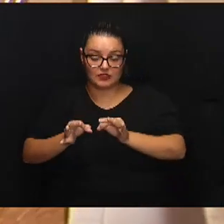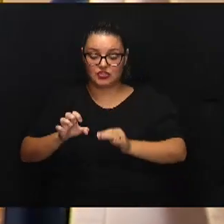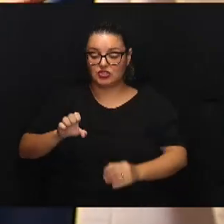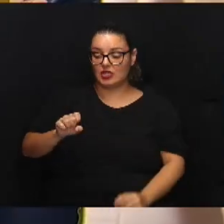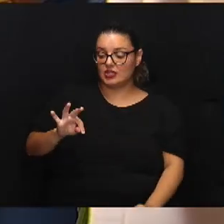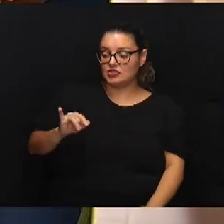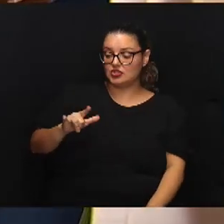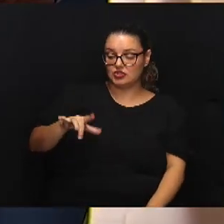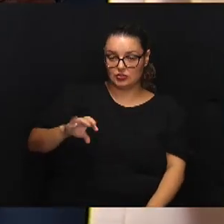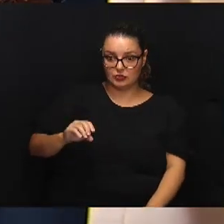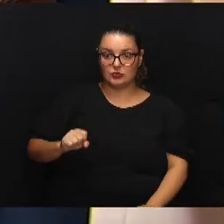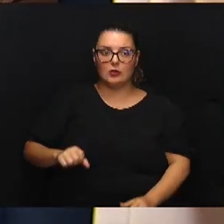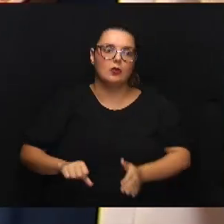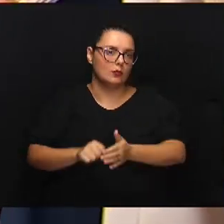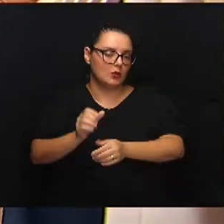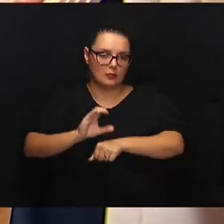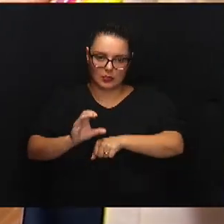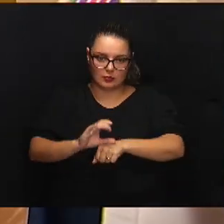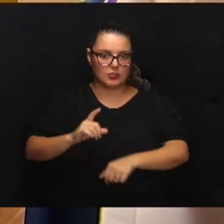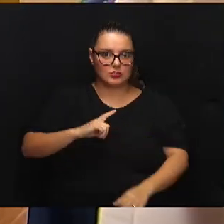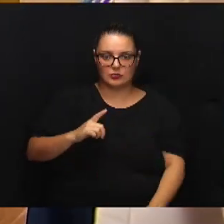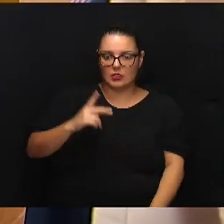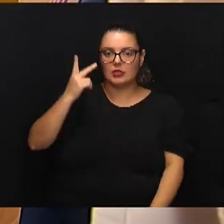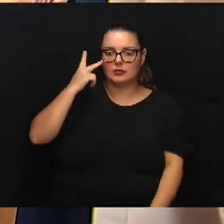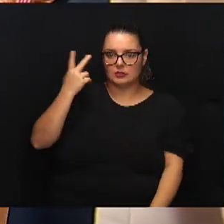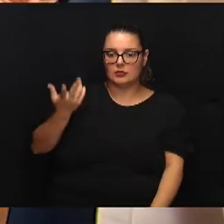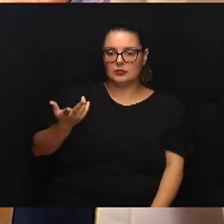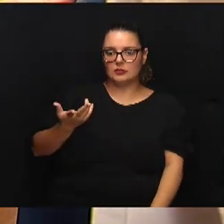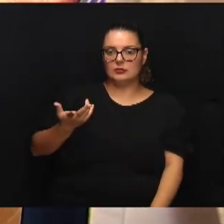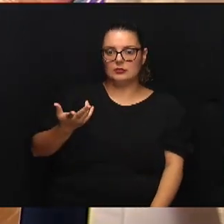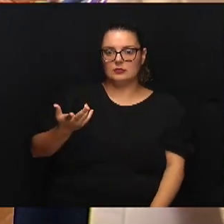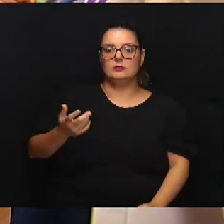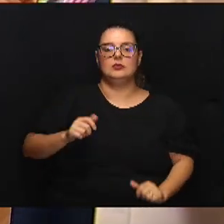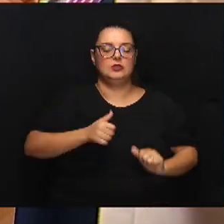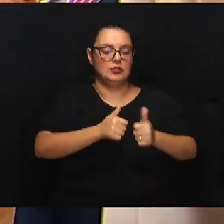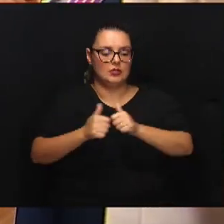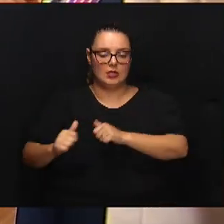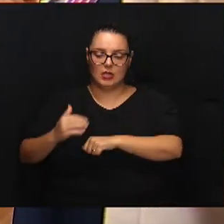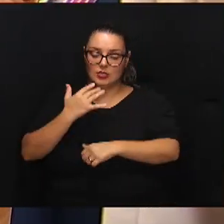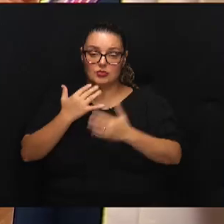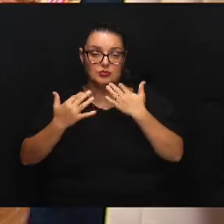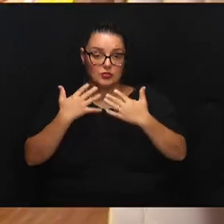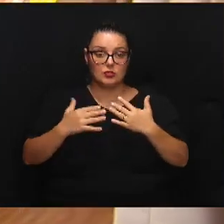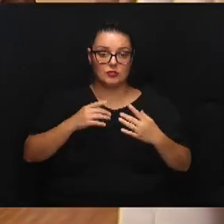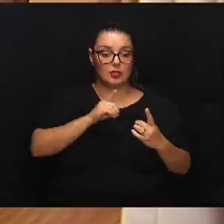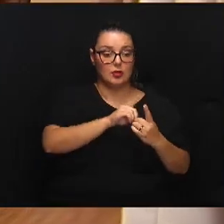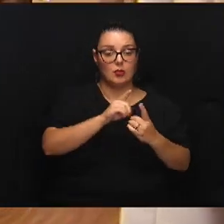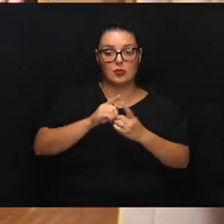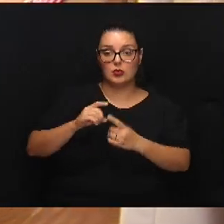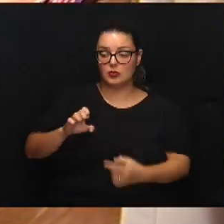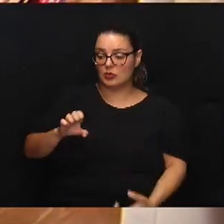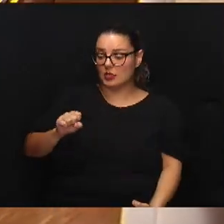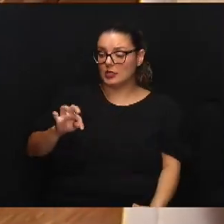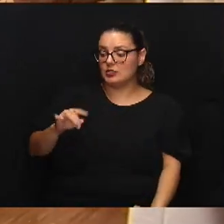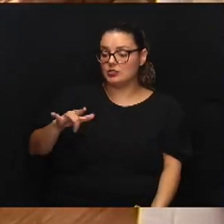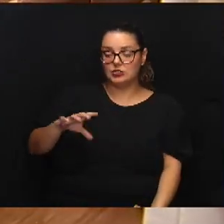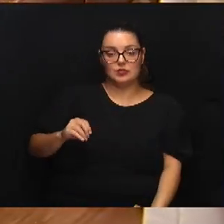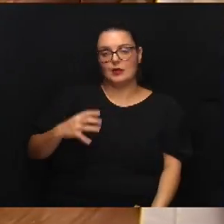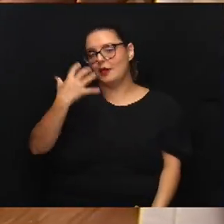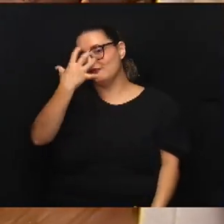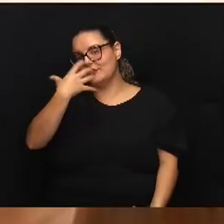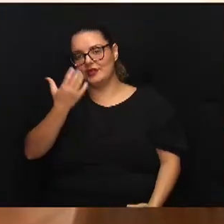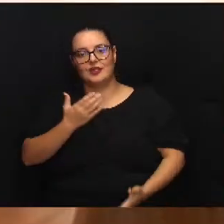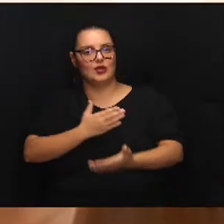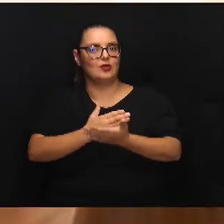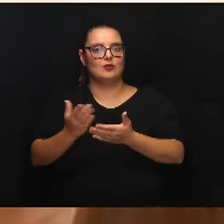primeiros cursos que tiveram em São Paulo de análise de cores, de consultoria de estilo, eu me apaixonei. E aí eu